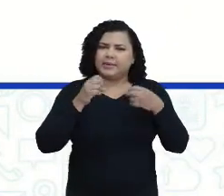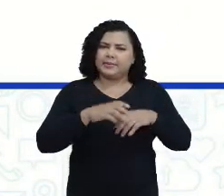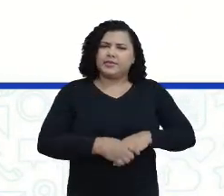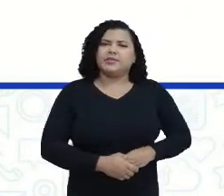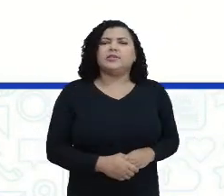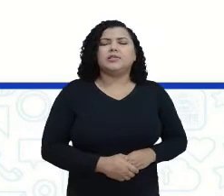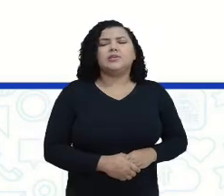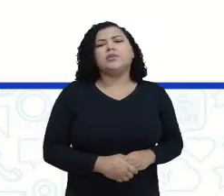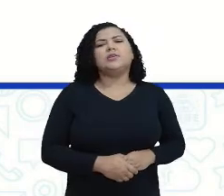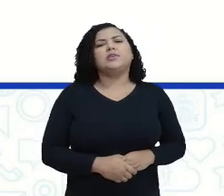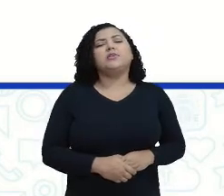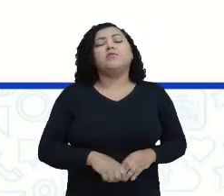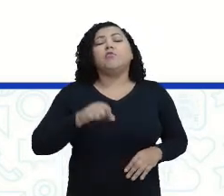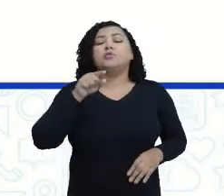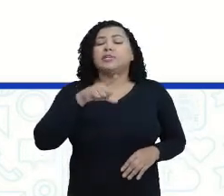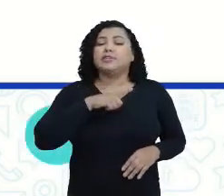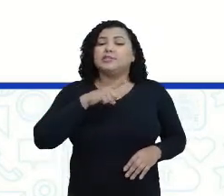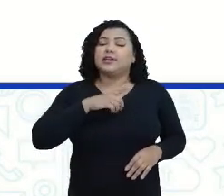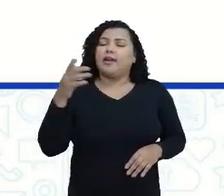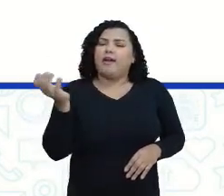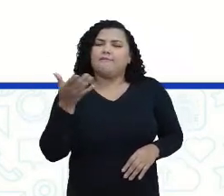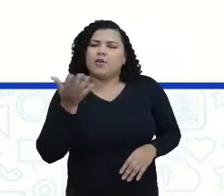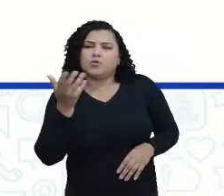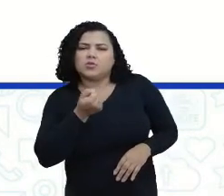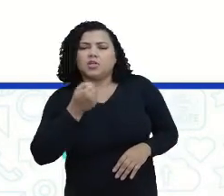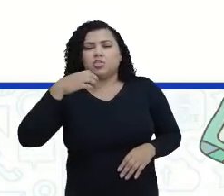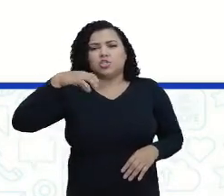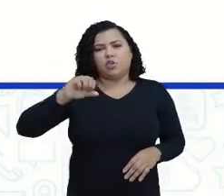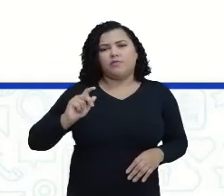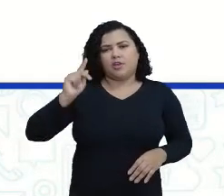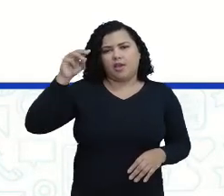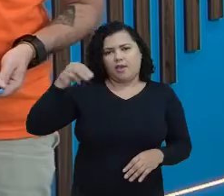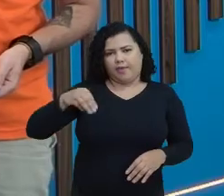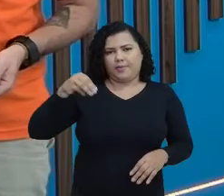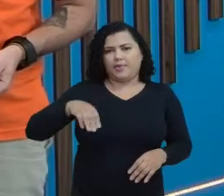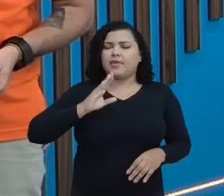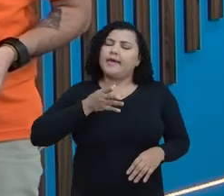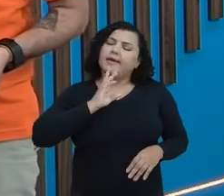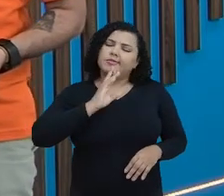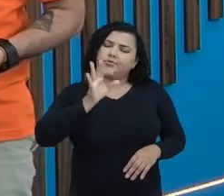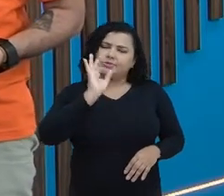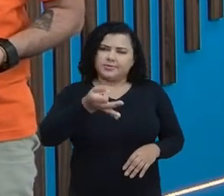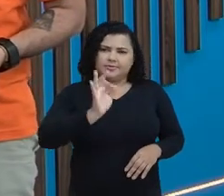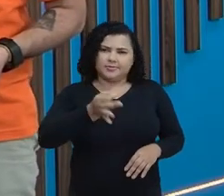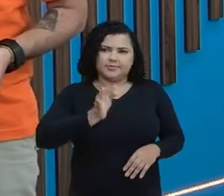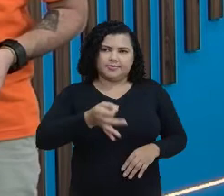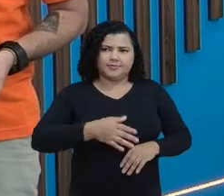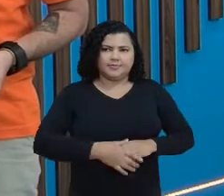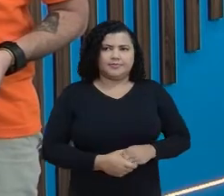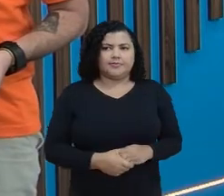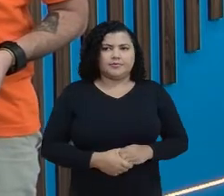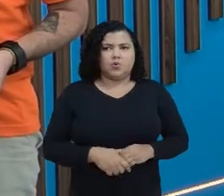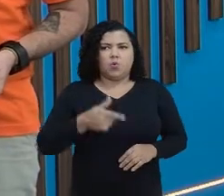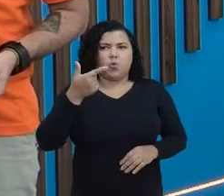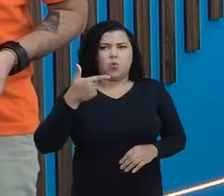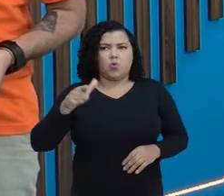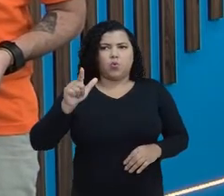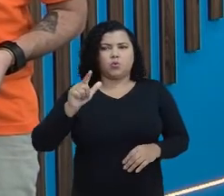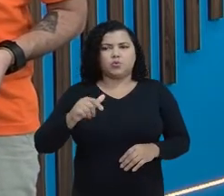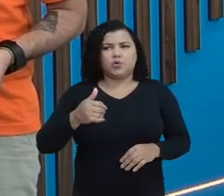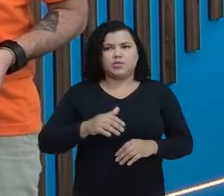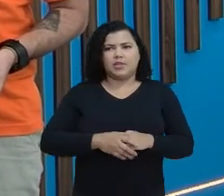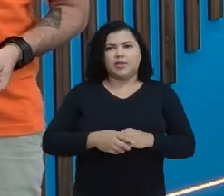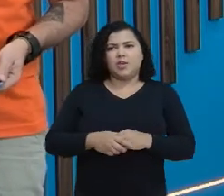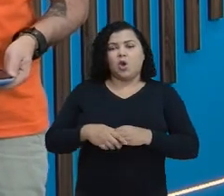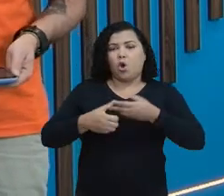você tem aí a velocidade de 9 km por hora, que seria a resposta correta. O exemplo 2, ó, quando aparece o